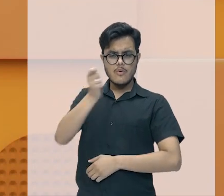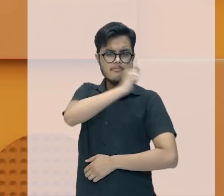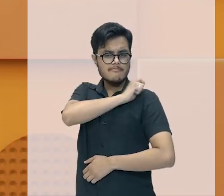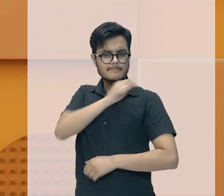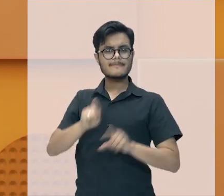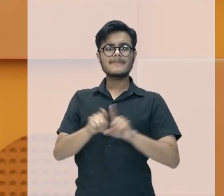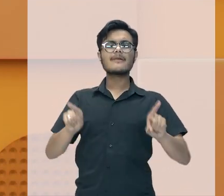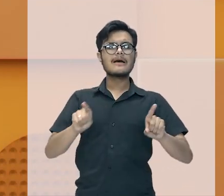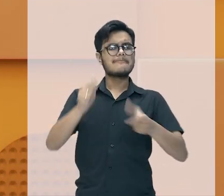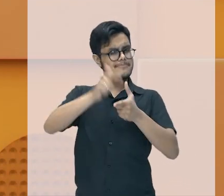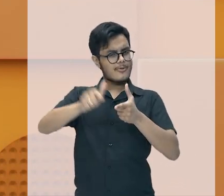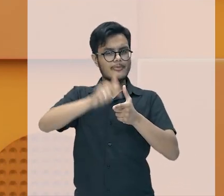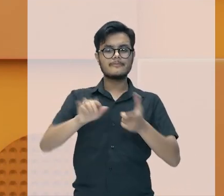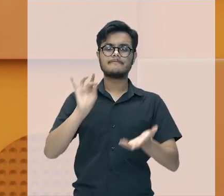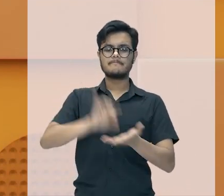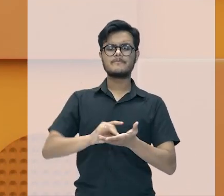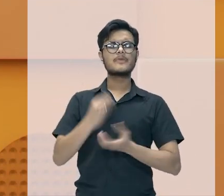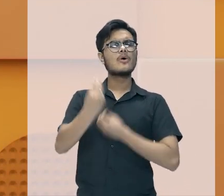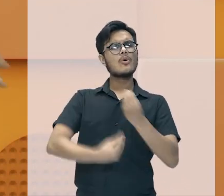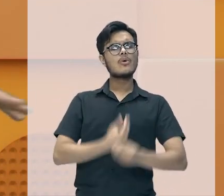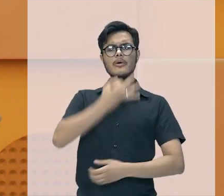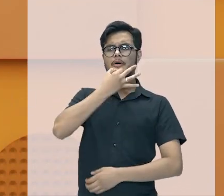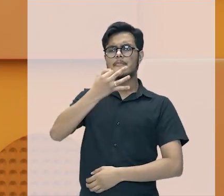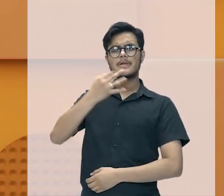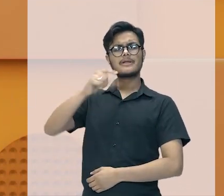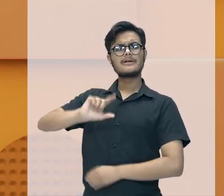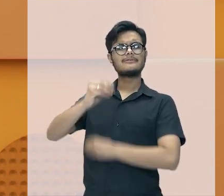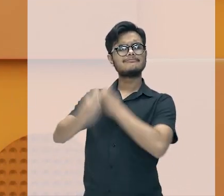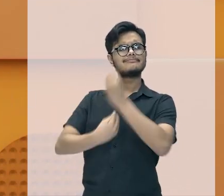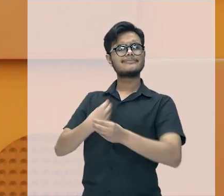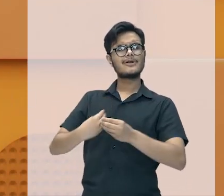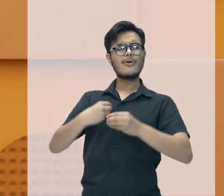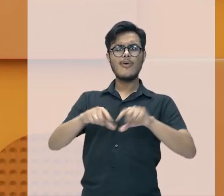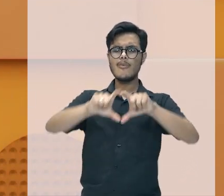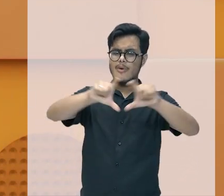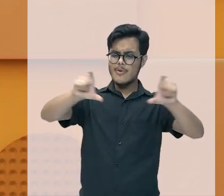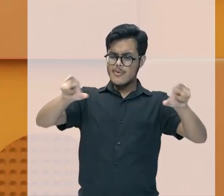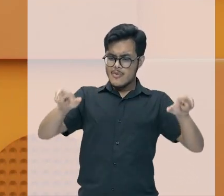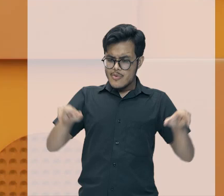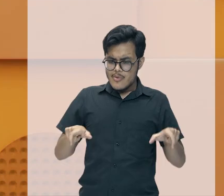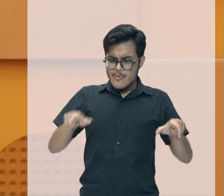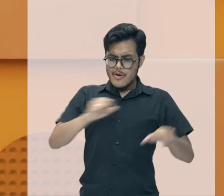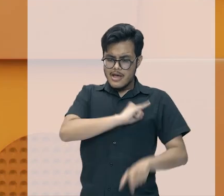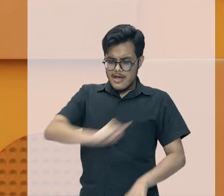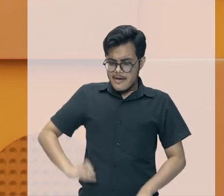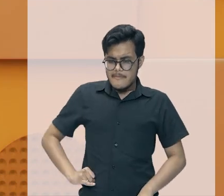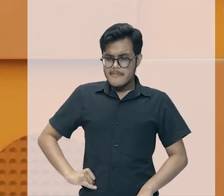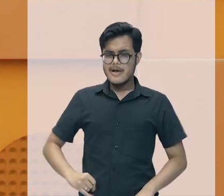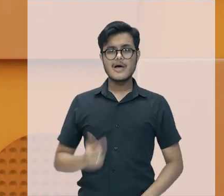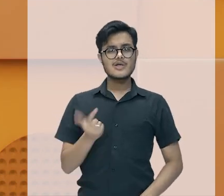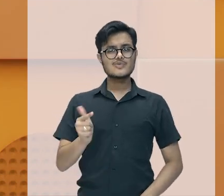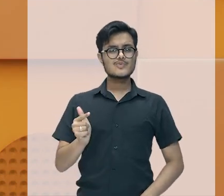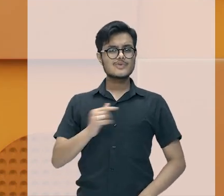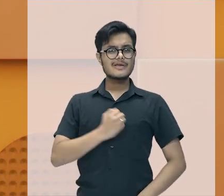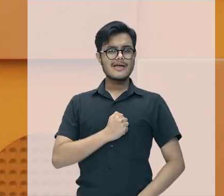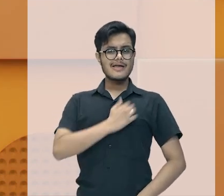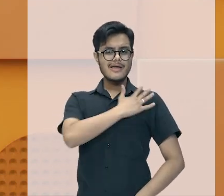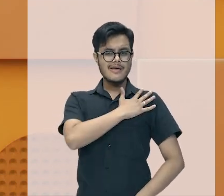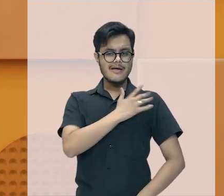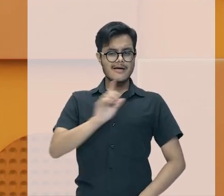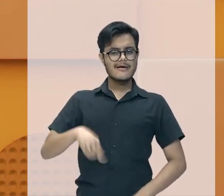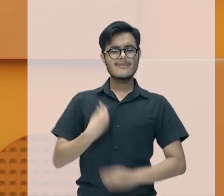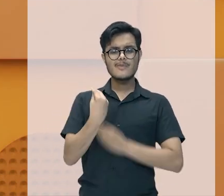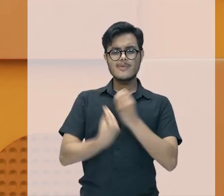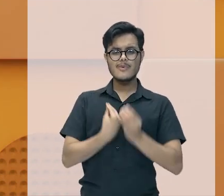da crise. Como defender, então, a vasta fronteira do Império se havia escassez, então, de escravos? Então,